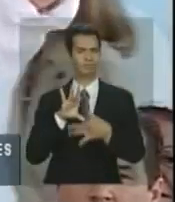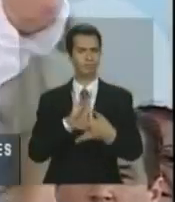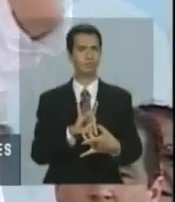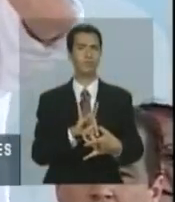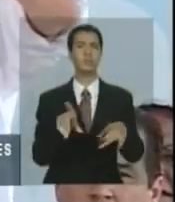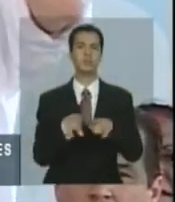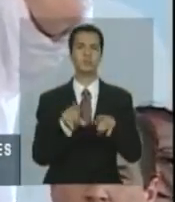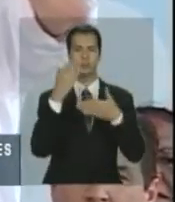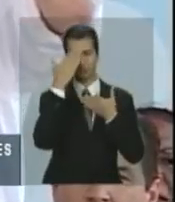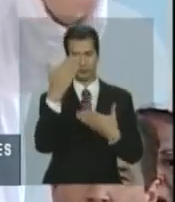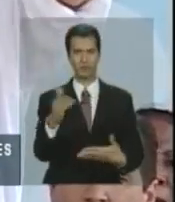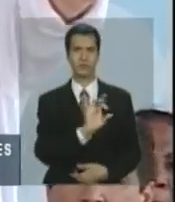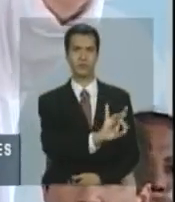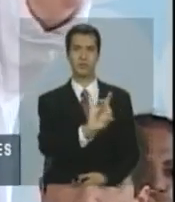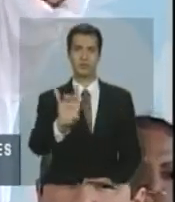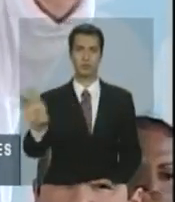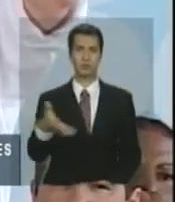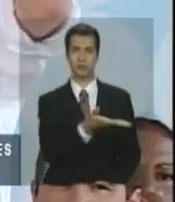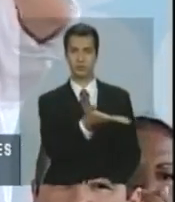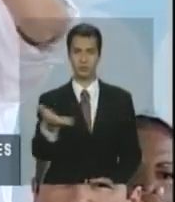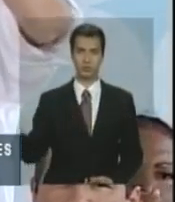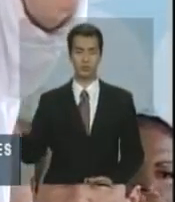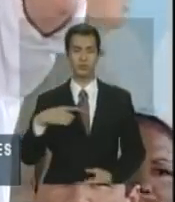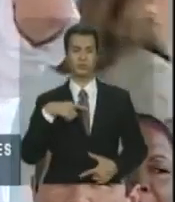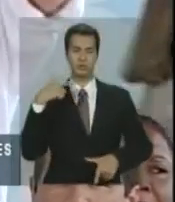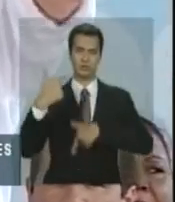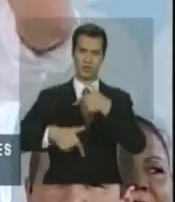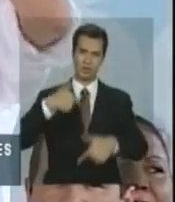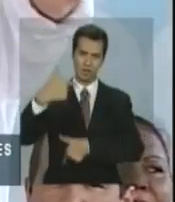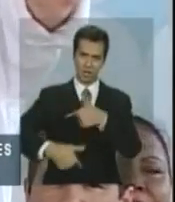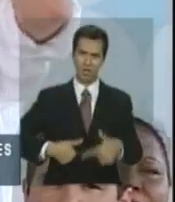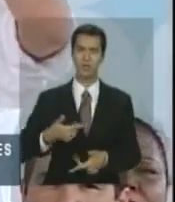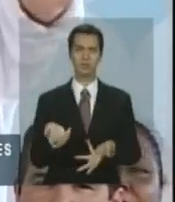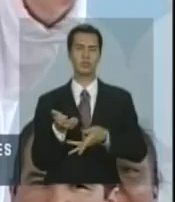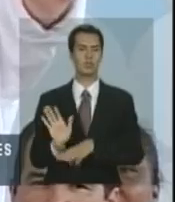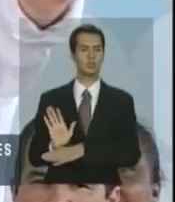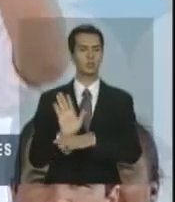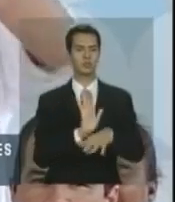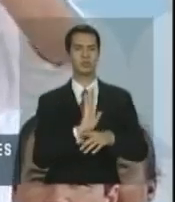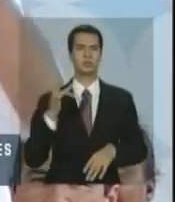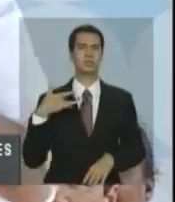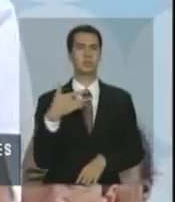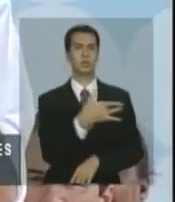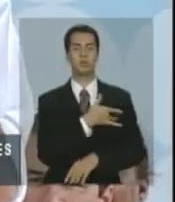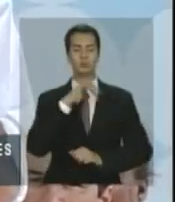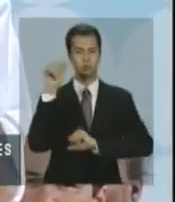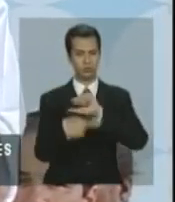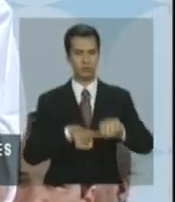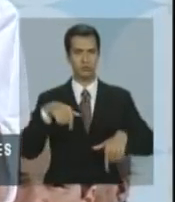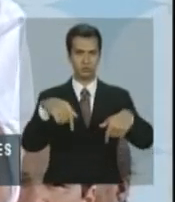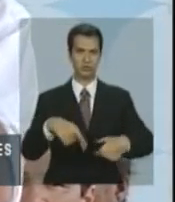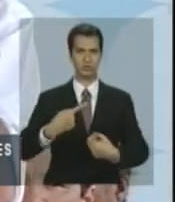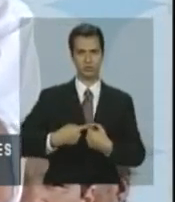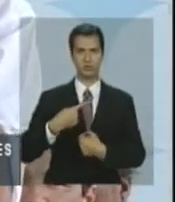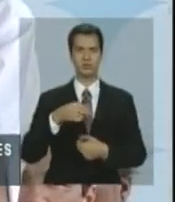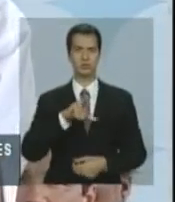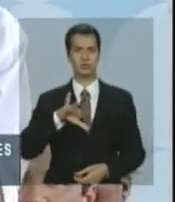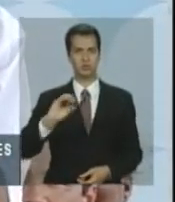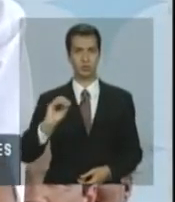um de vocês que está na frente de batalha para mudar a realidade da saúde da nossa cidade. Nós